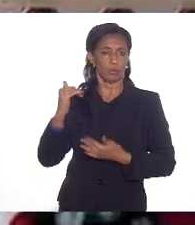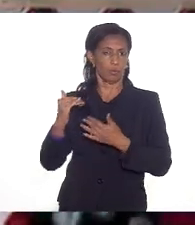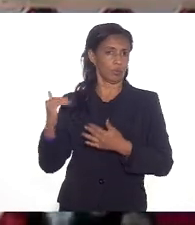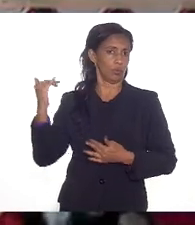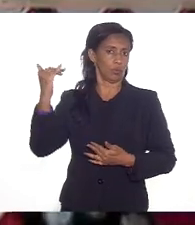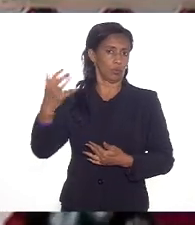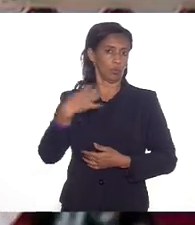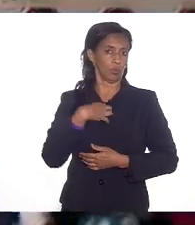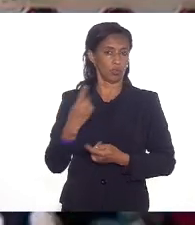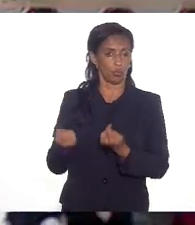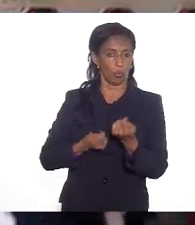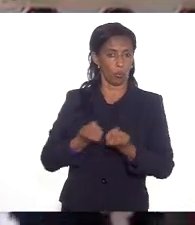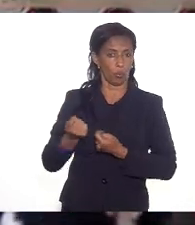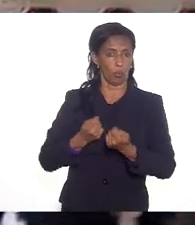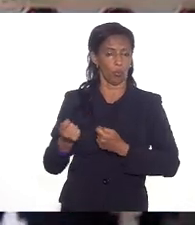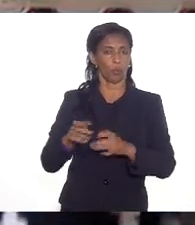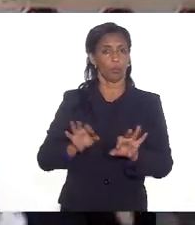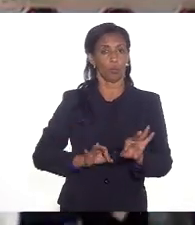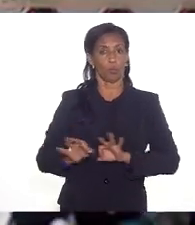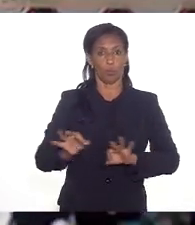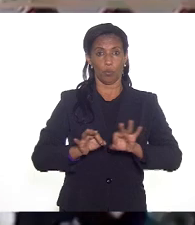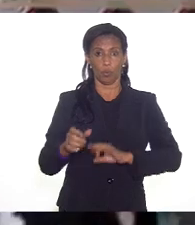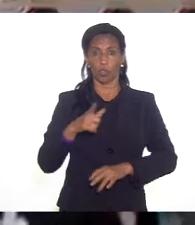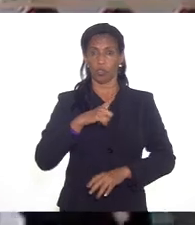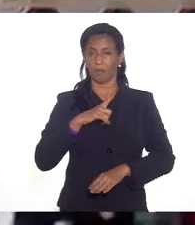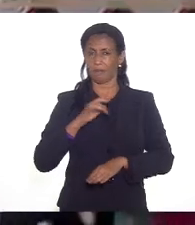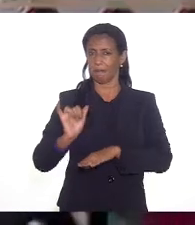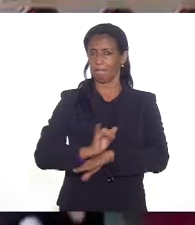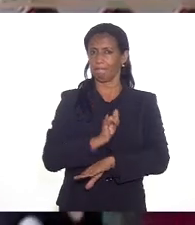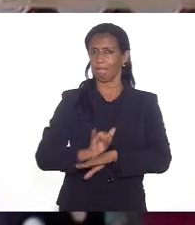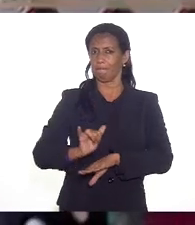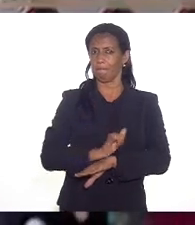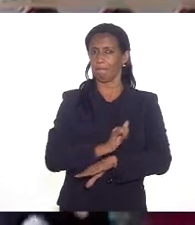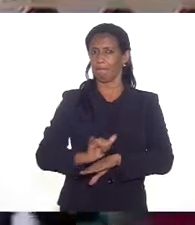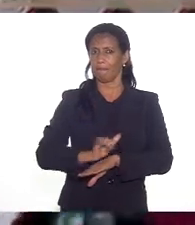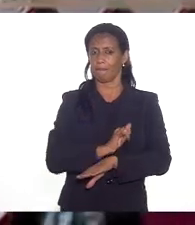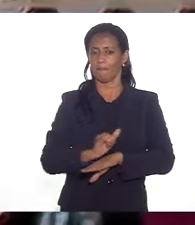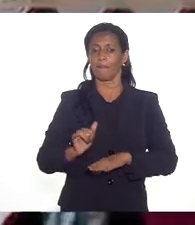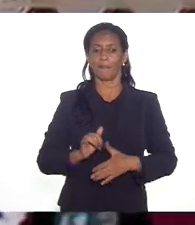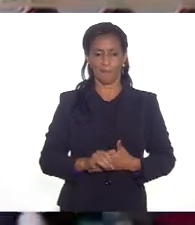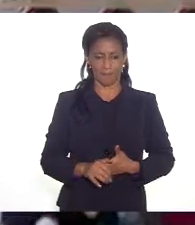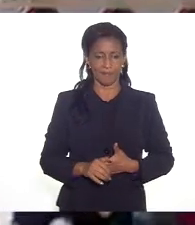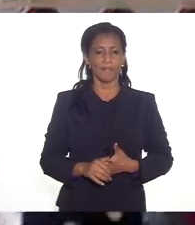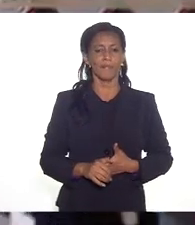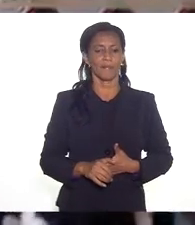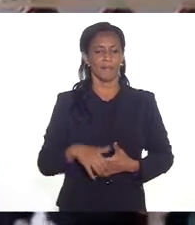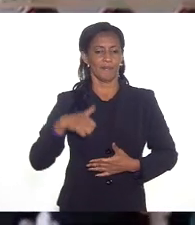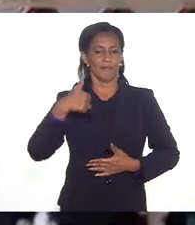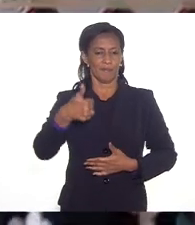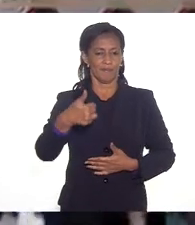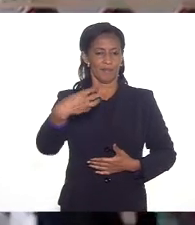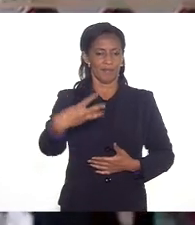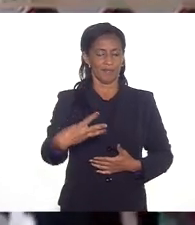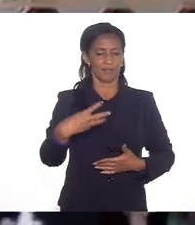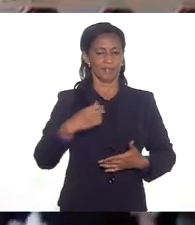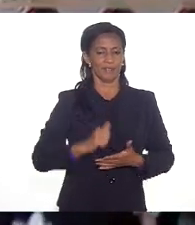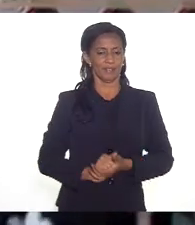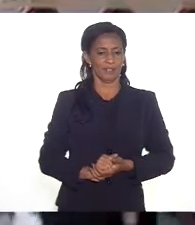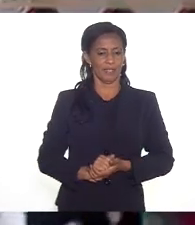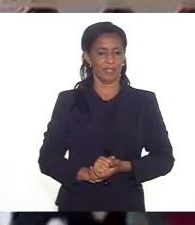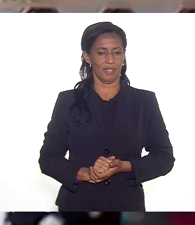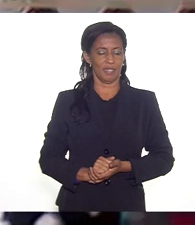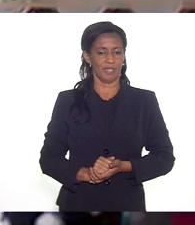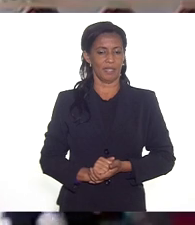no sentido econômico projeto possui um caráter estratégico já que o Brasil tem cerca de 13,6